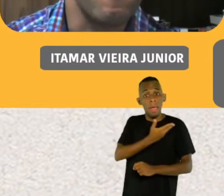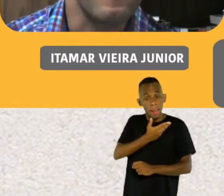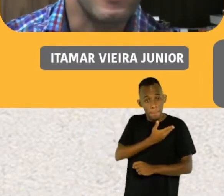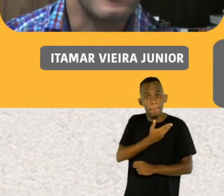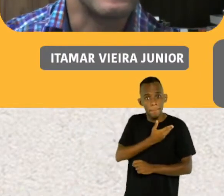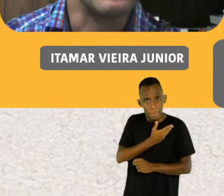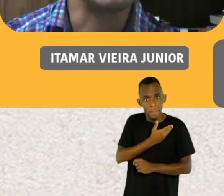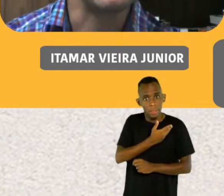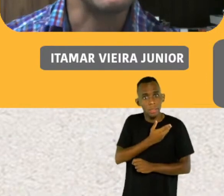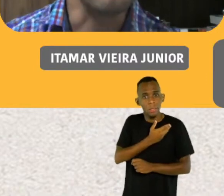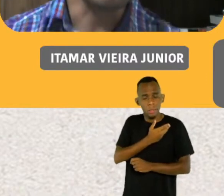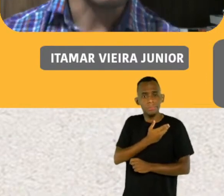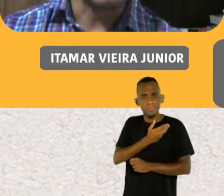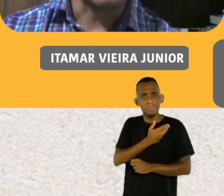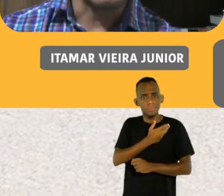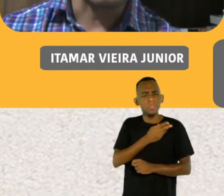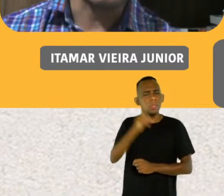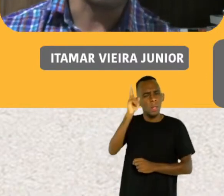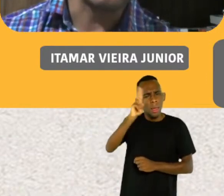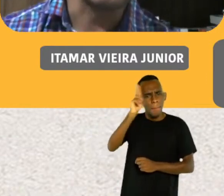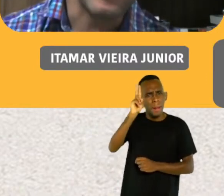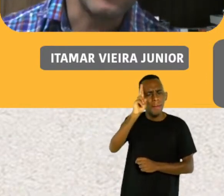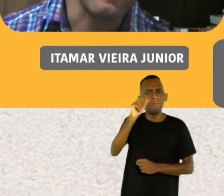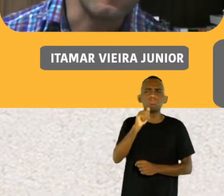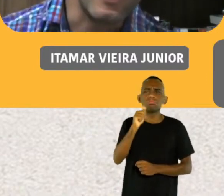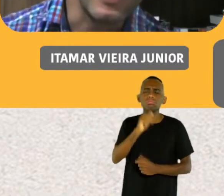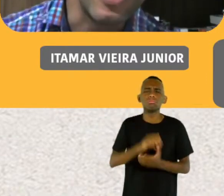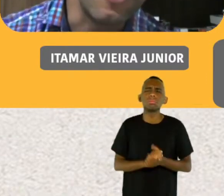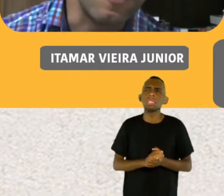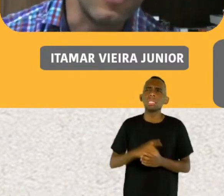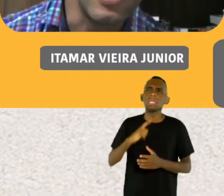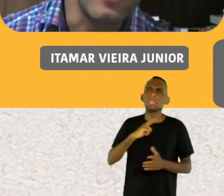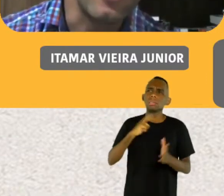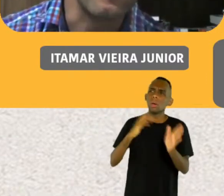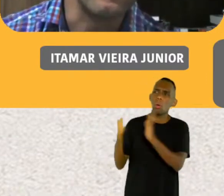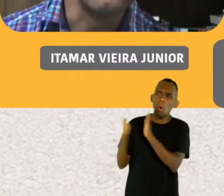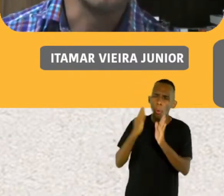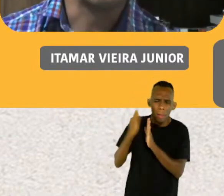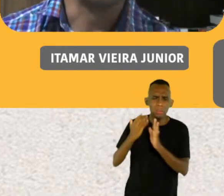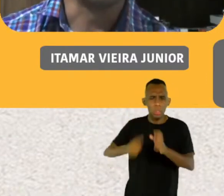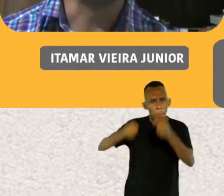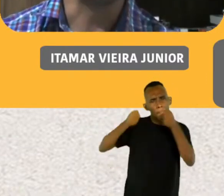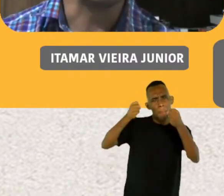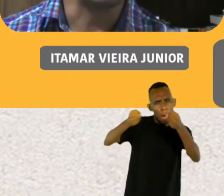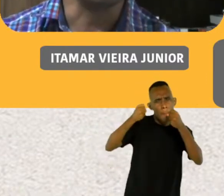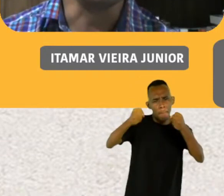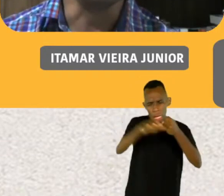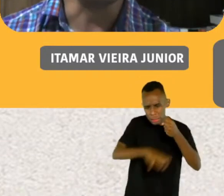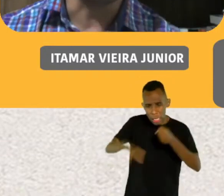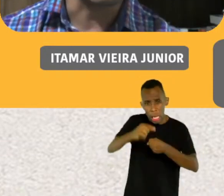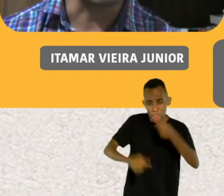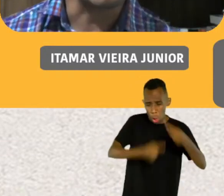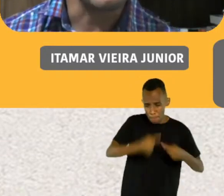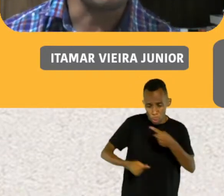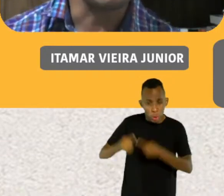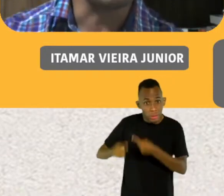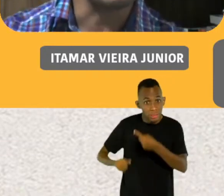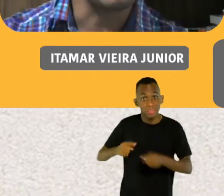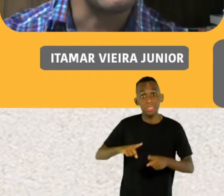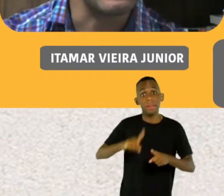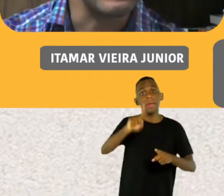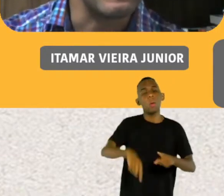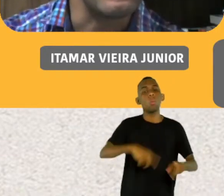também, que ele tem aquele passado de militante político, mas é um